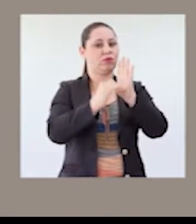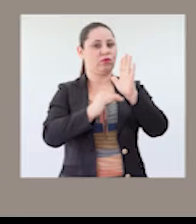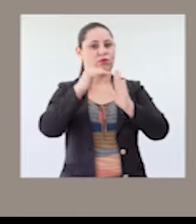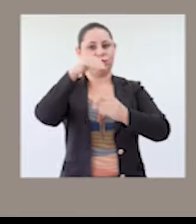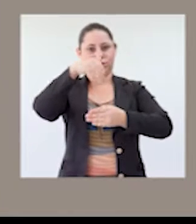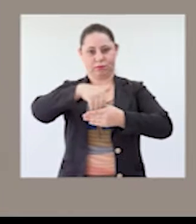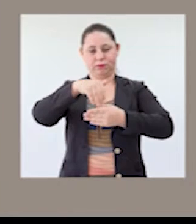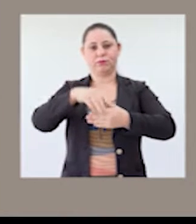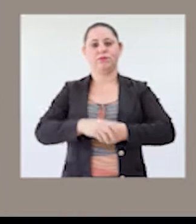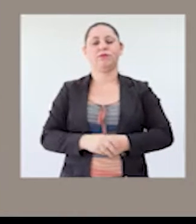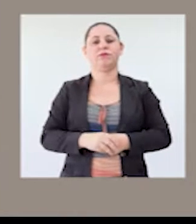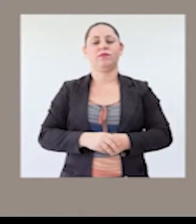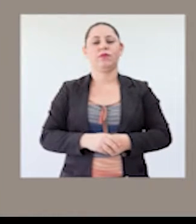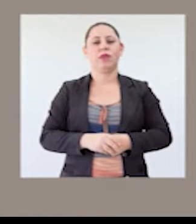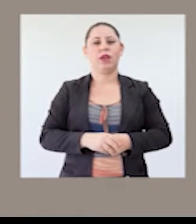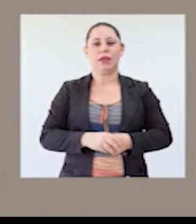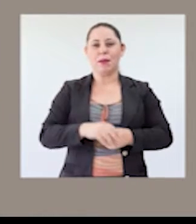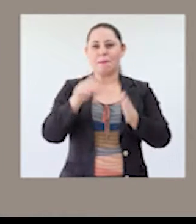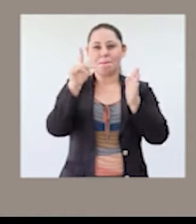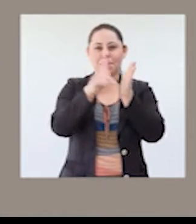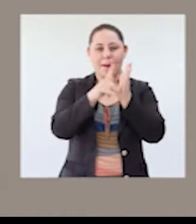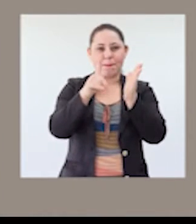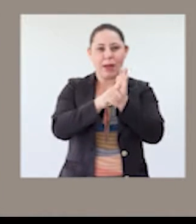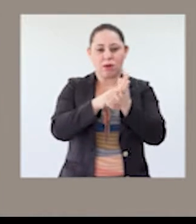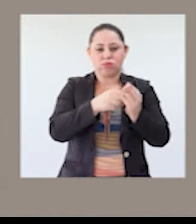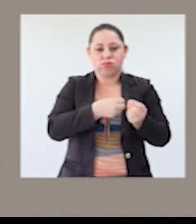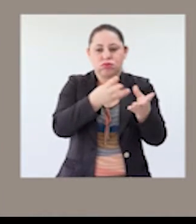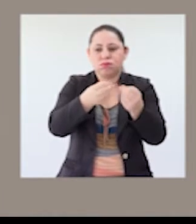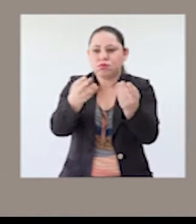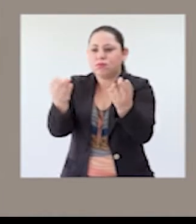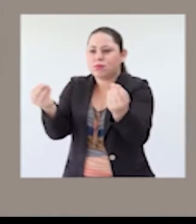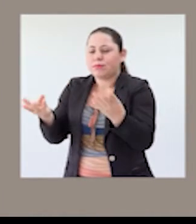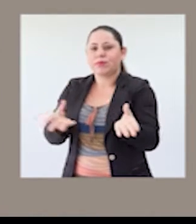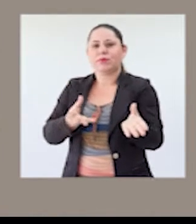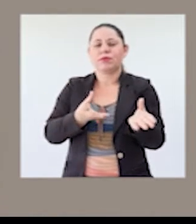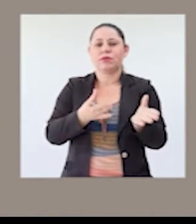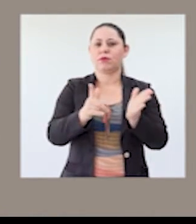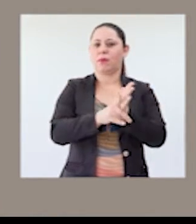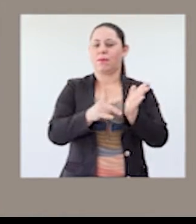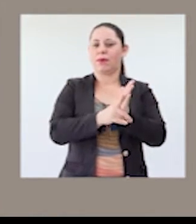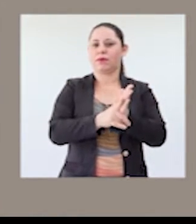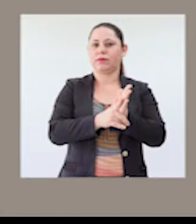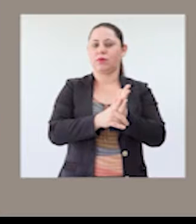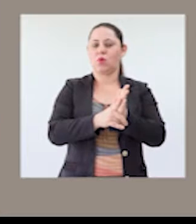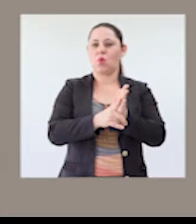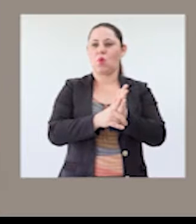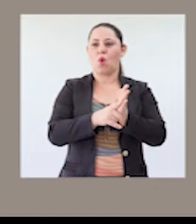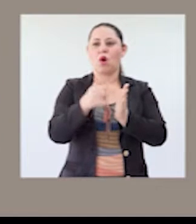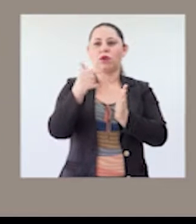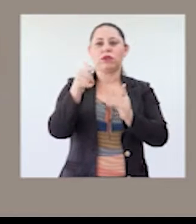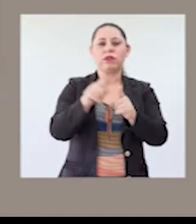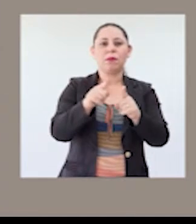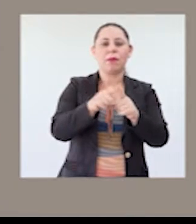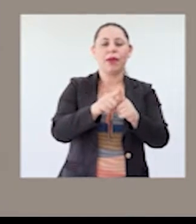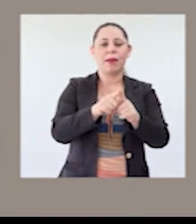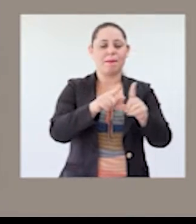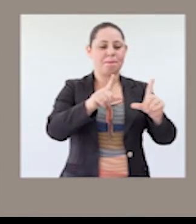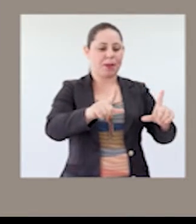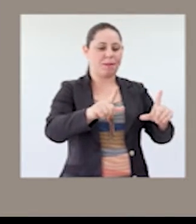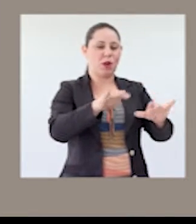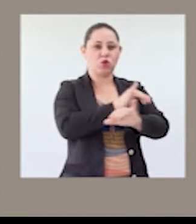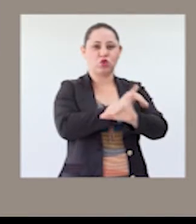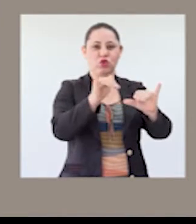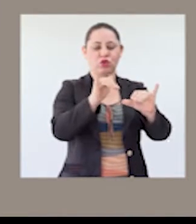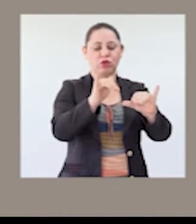criminosa, né? Então, assim, o derrame de santinho no dia é crime, a distribuição de qualquer outro material de